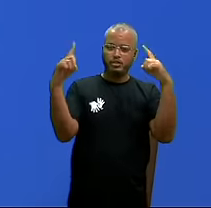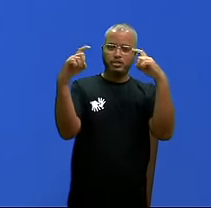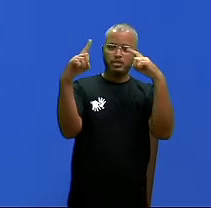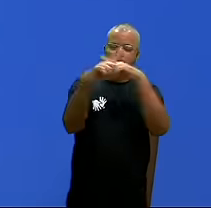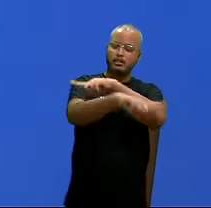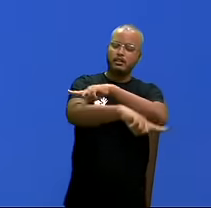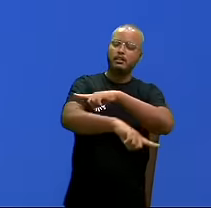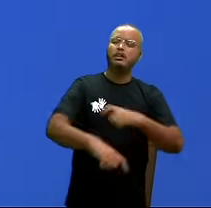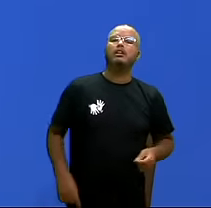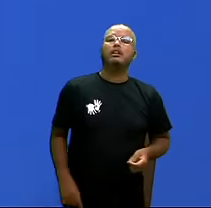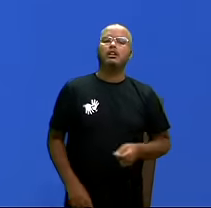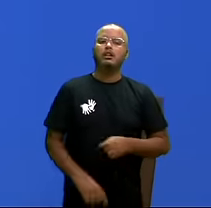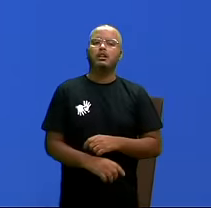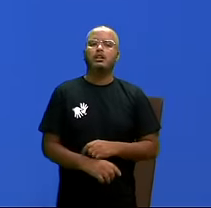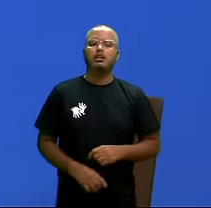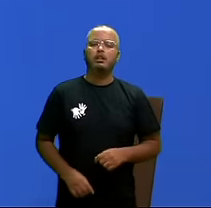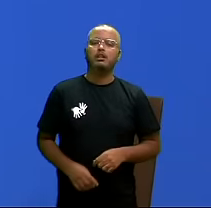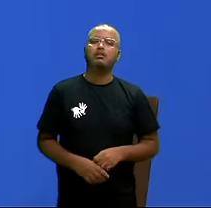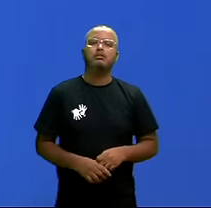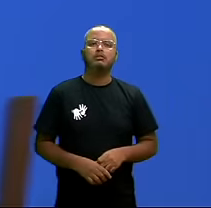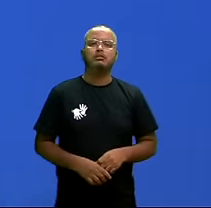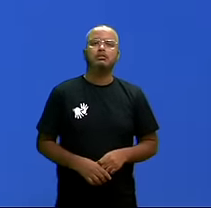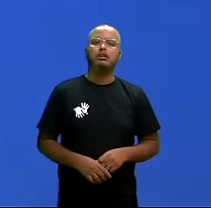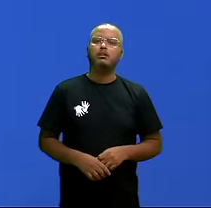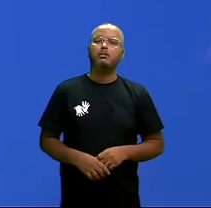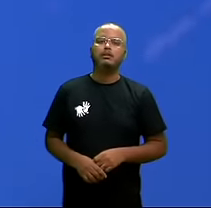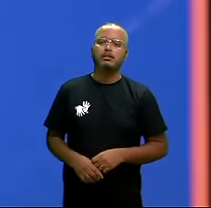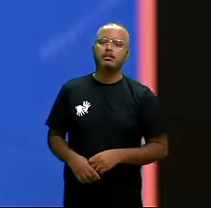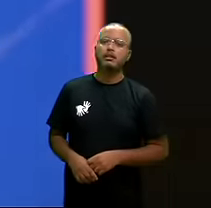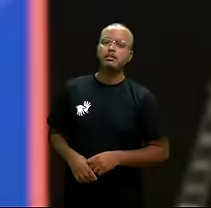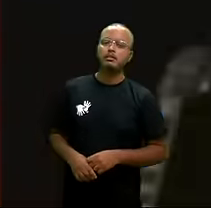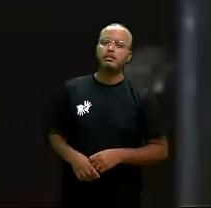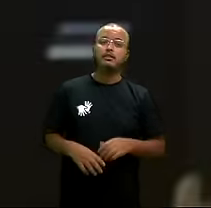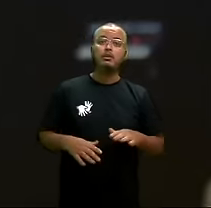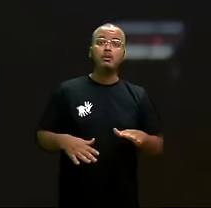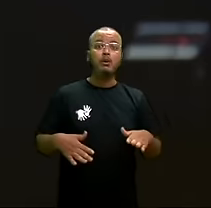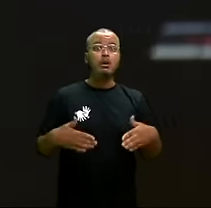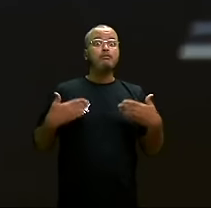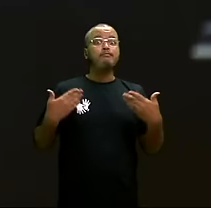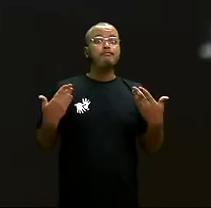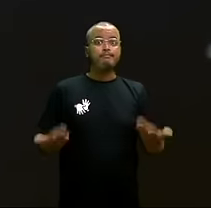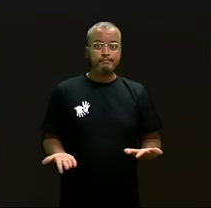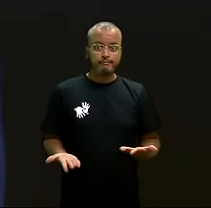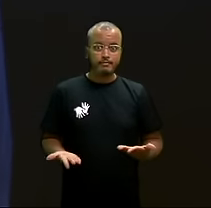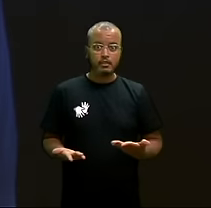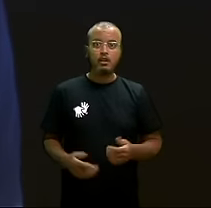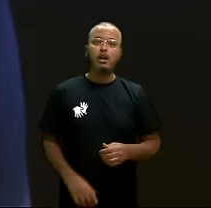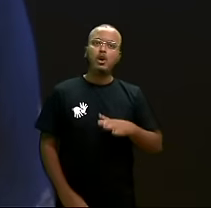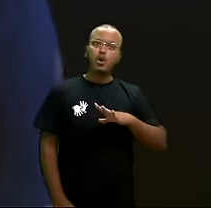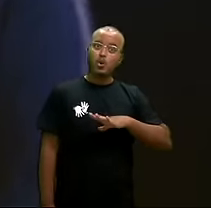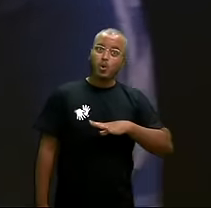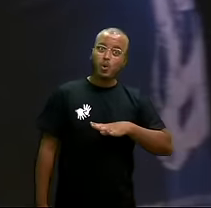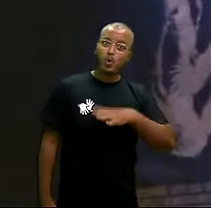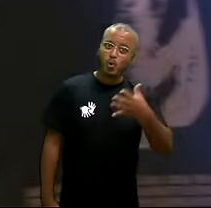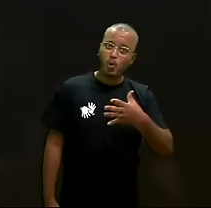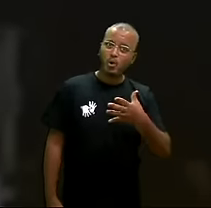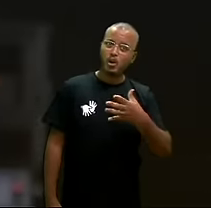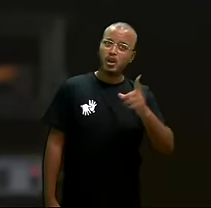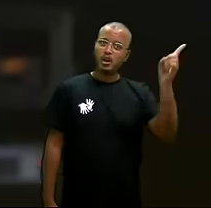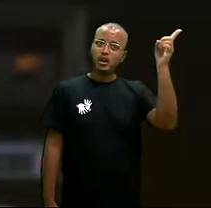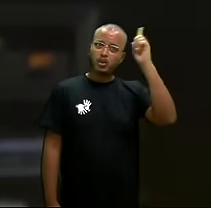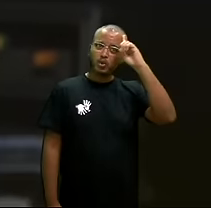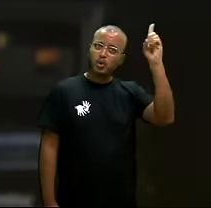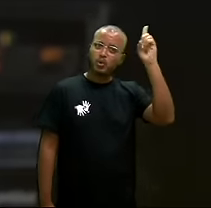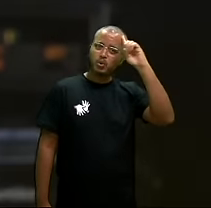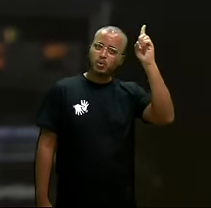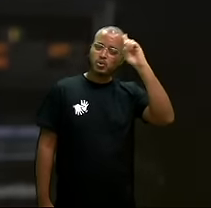Todo dia. E o problema é que a gente só quer acessar a coragem quando tudo está dando errado. Coragem a gente precisa para